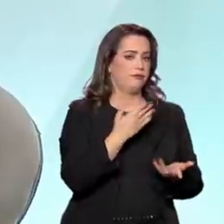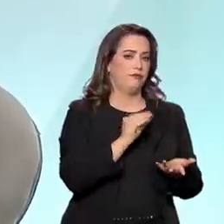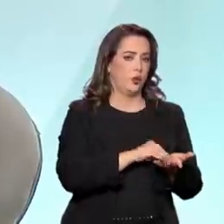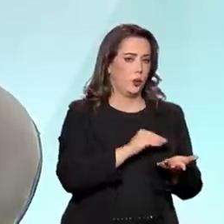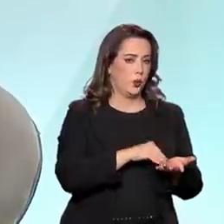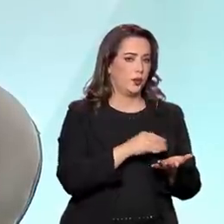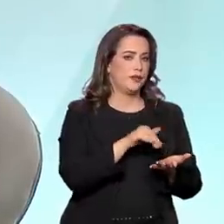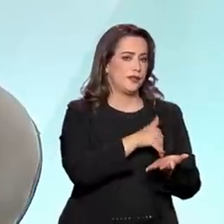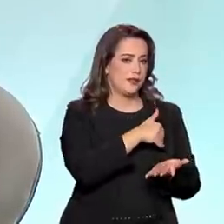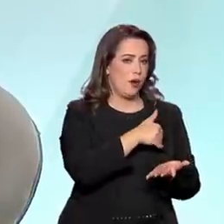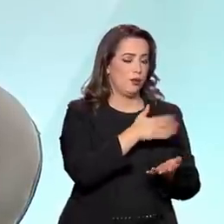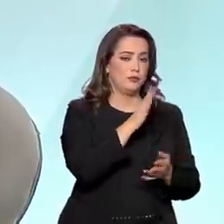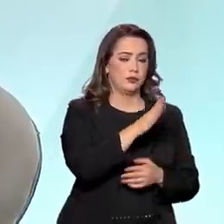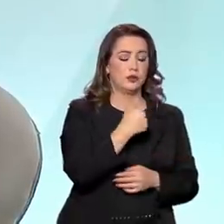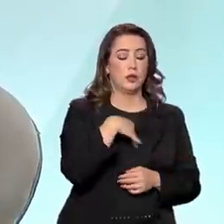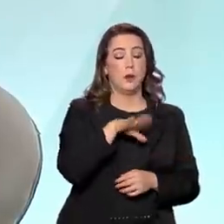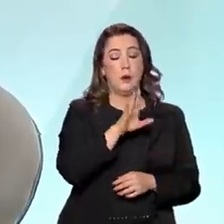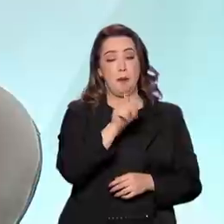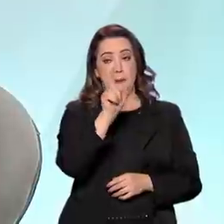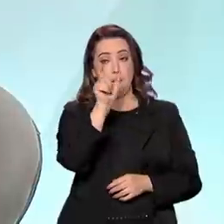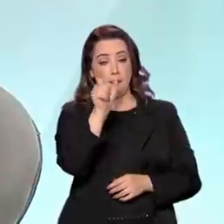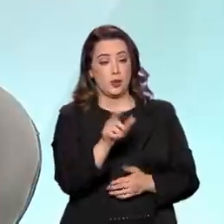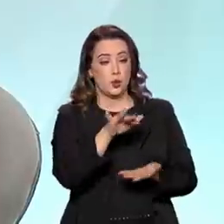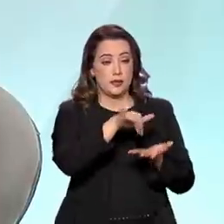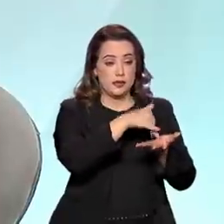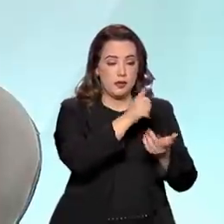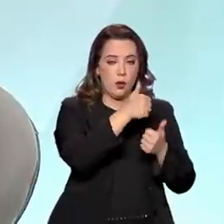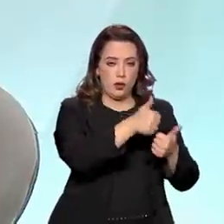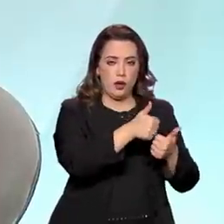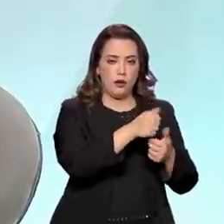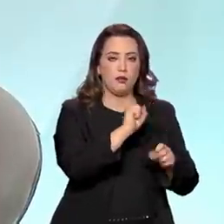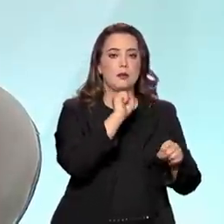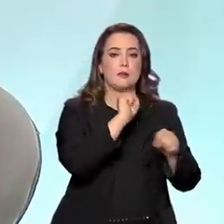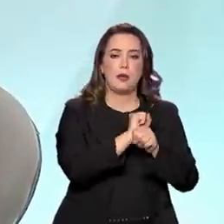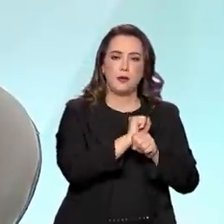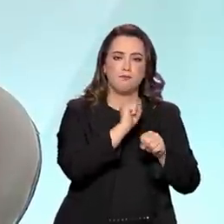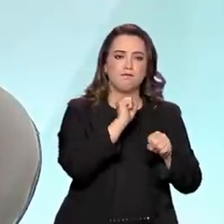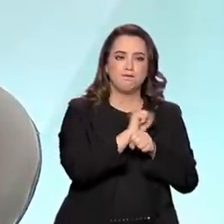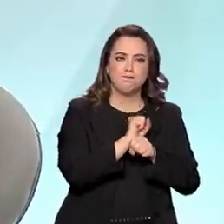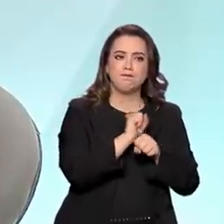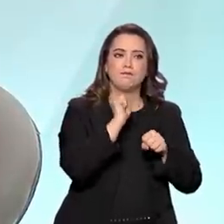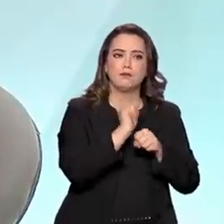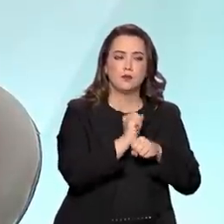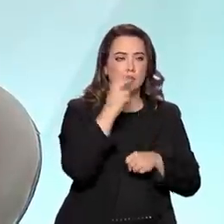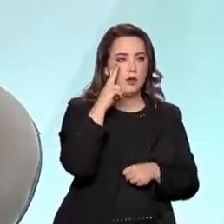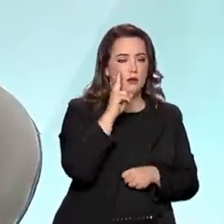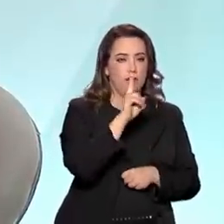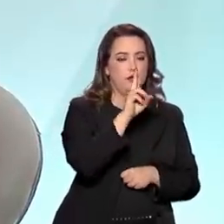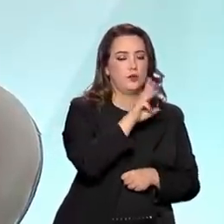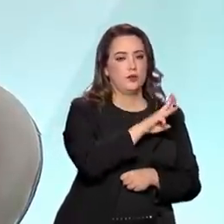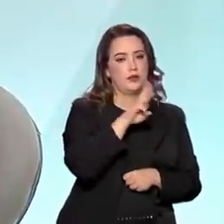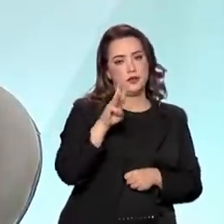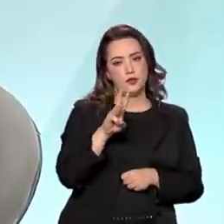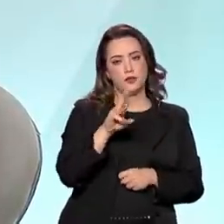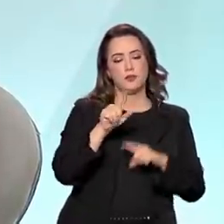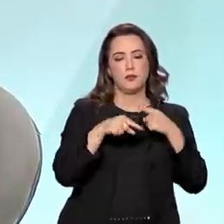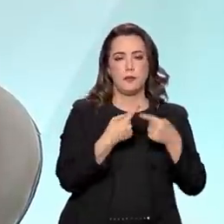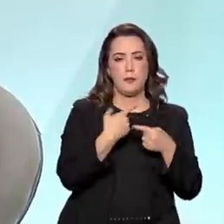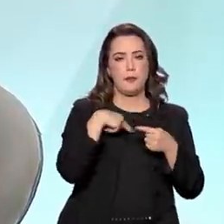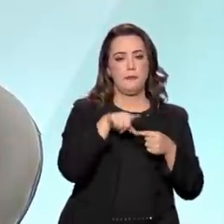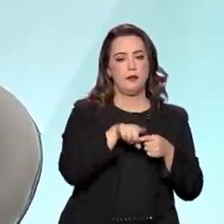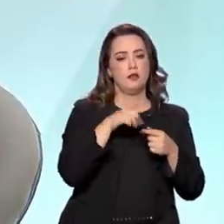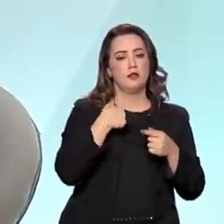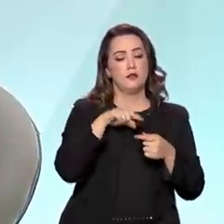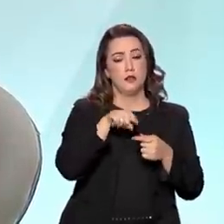ele se alistou ele vai ficar aguardando no próprio site que ele se eu estou vai acompanhar essa situação aí vai ficar